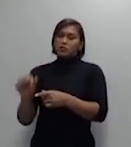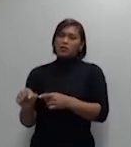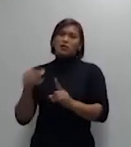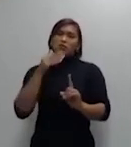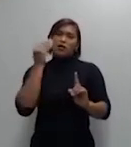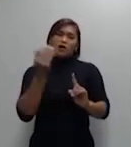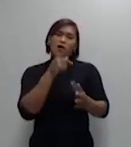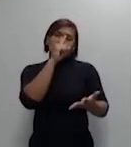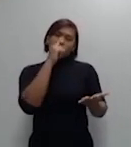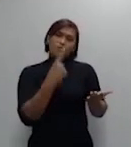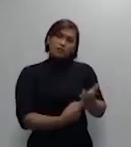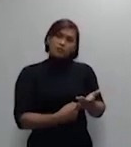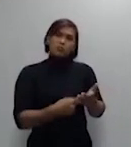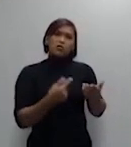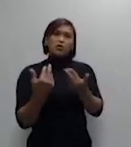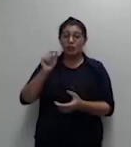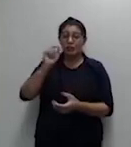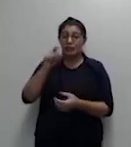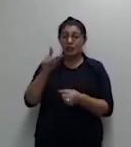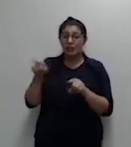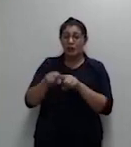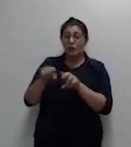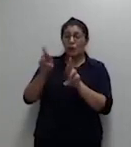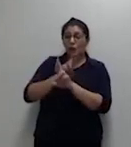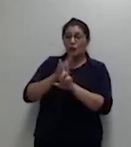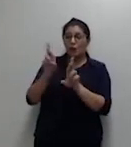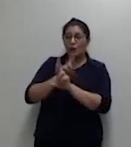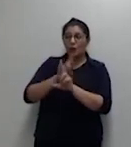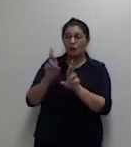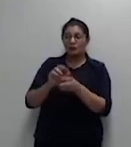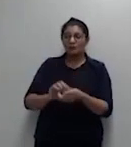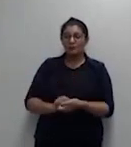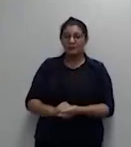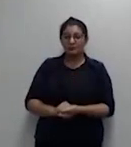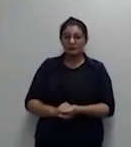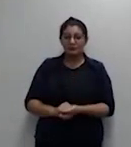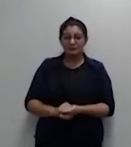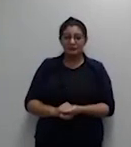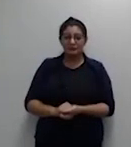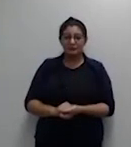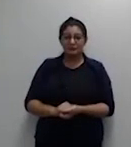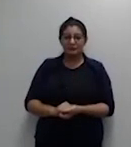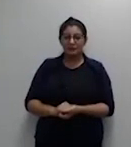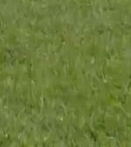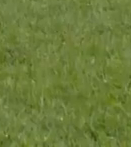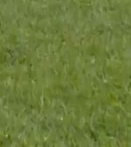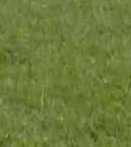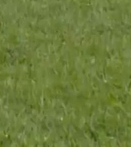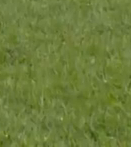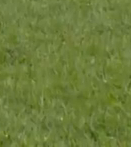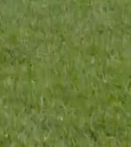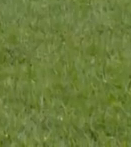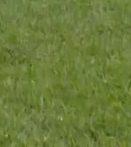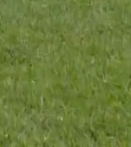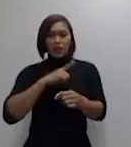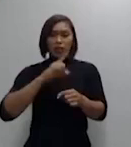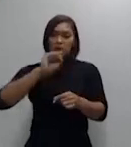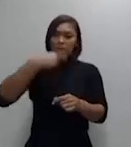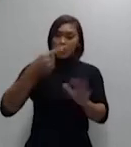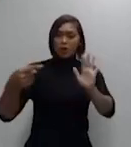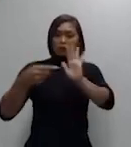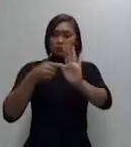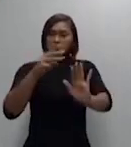afirmando Exatamente isto depois de quase 3 horas ouvindo acusação e defesa A Corte do